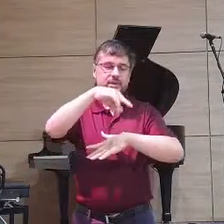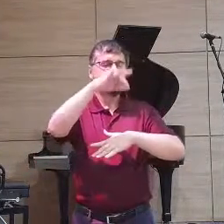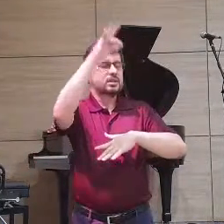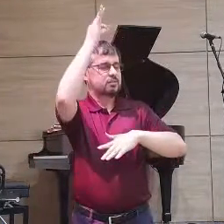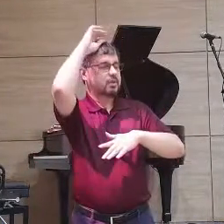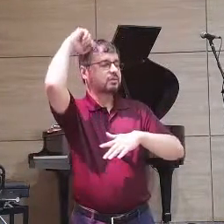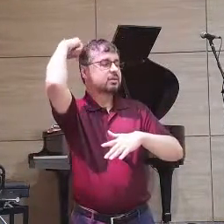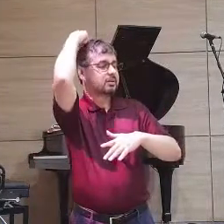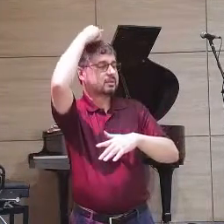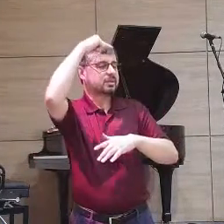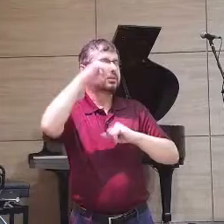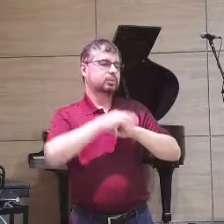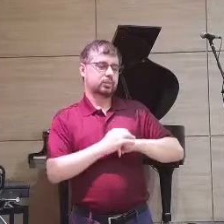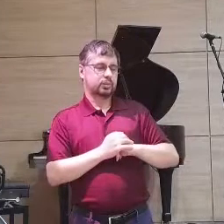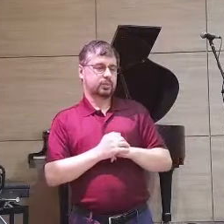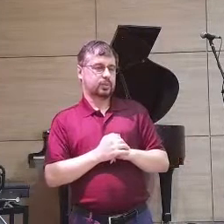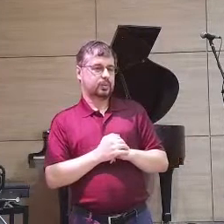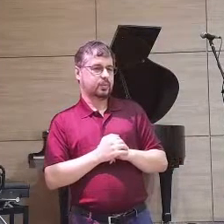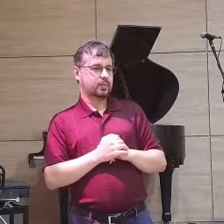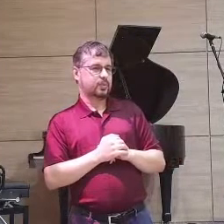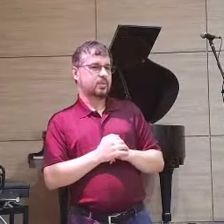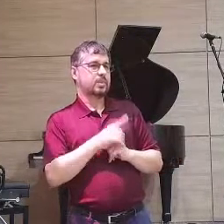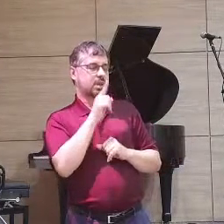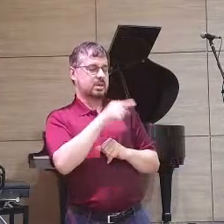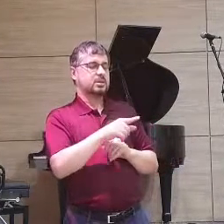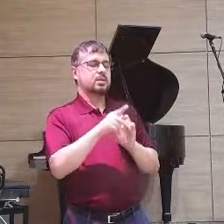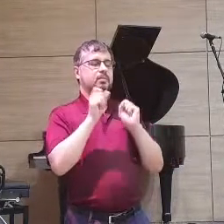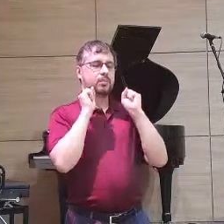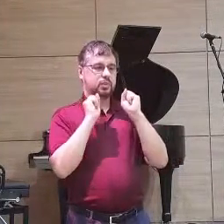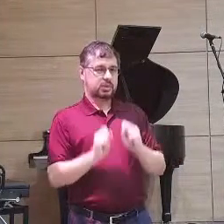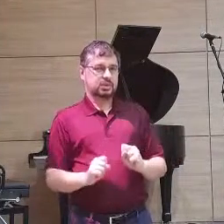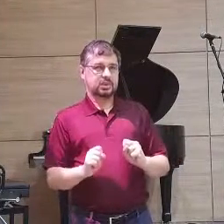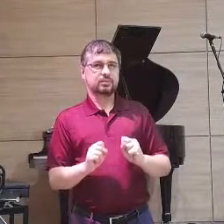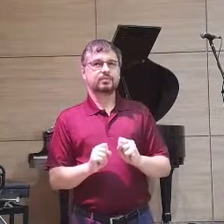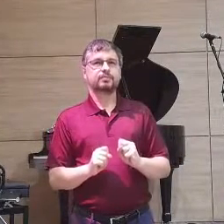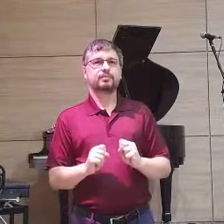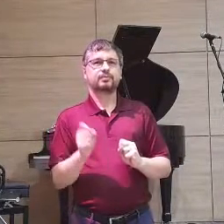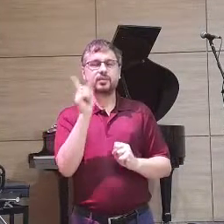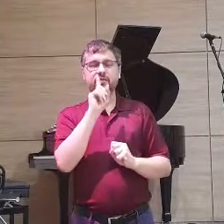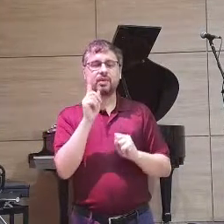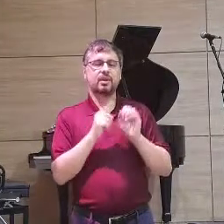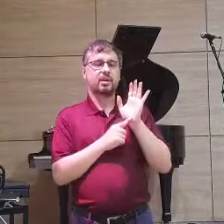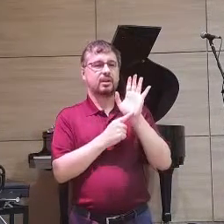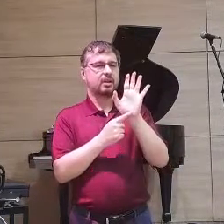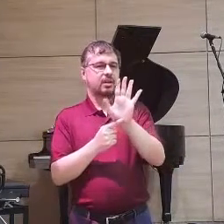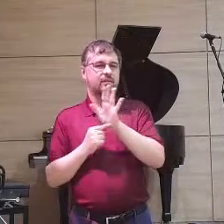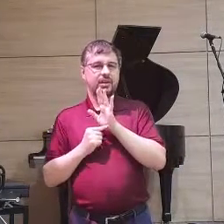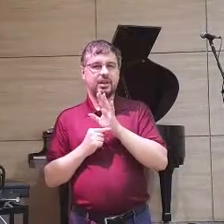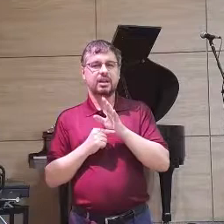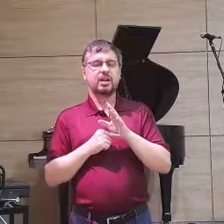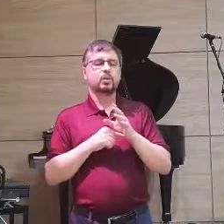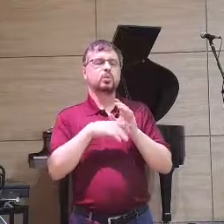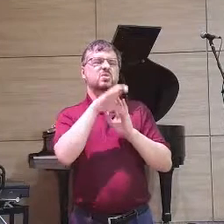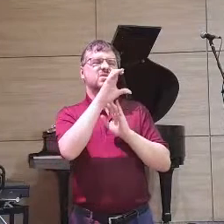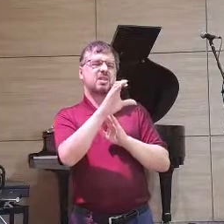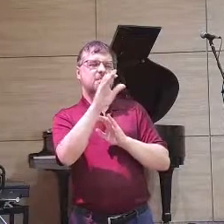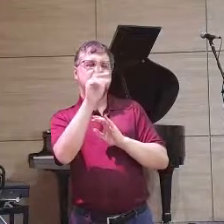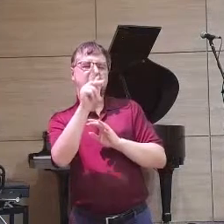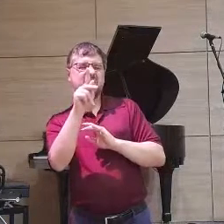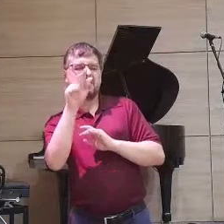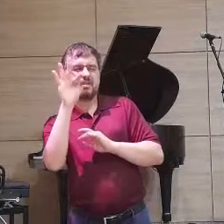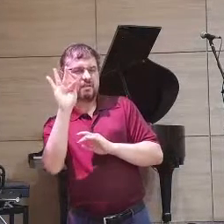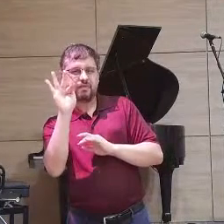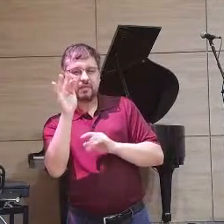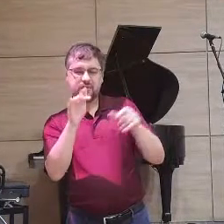Santo e esse poder não será um poder para te revelar o CPF do anticristo